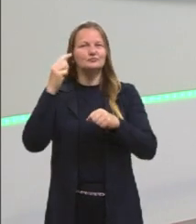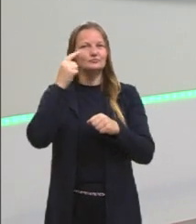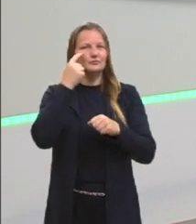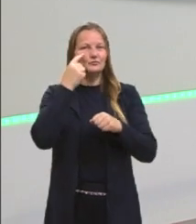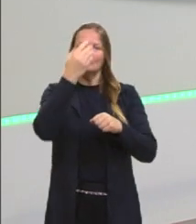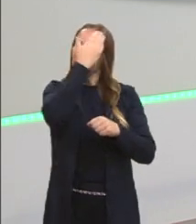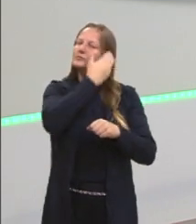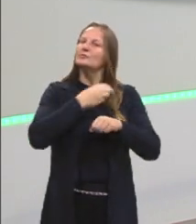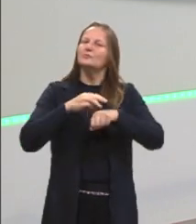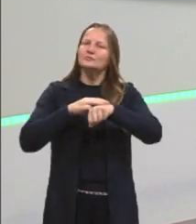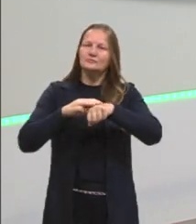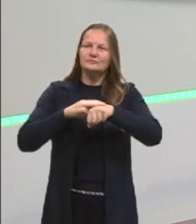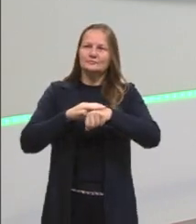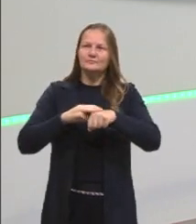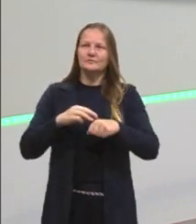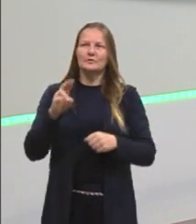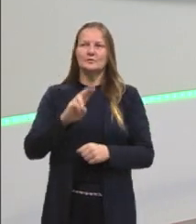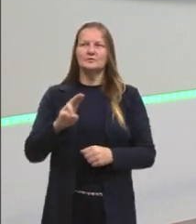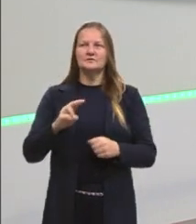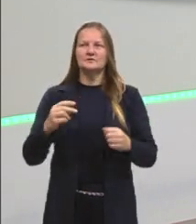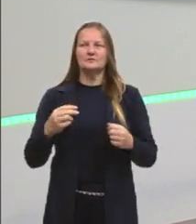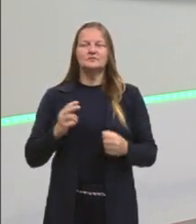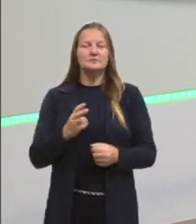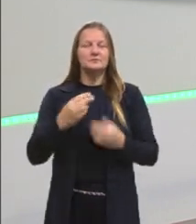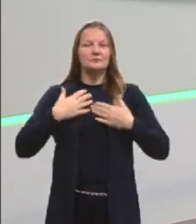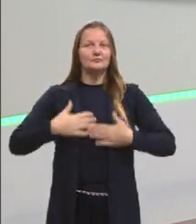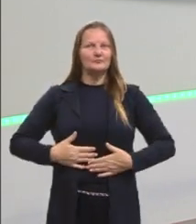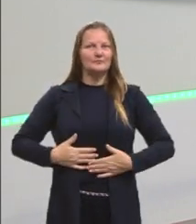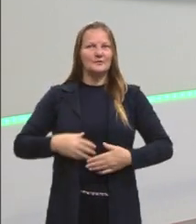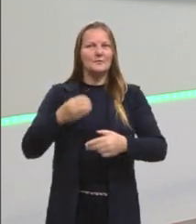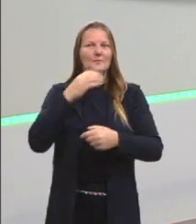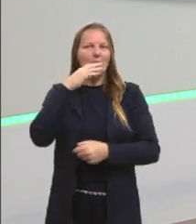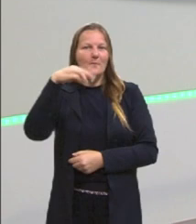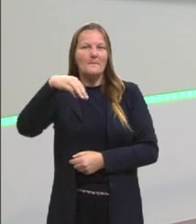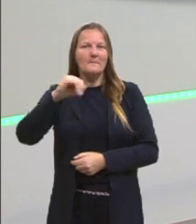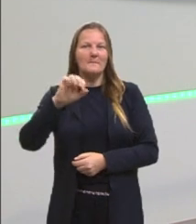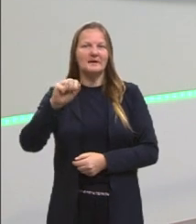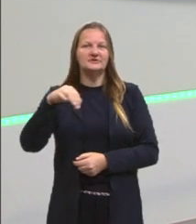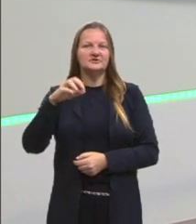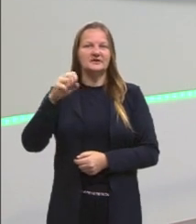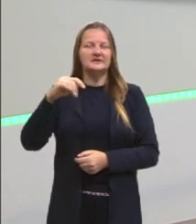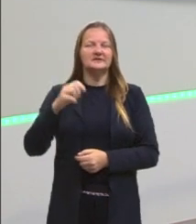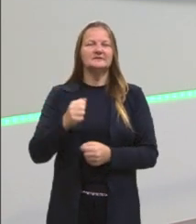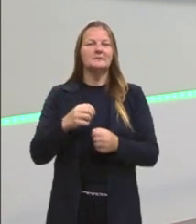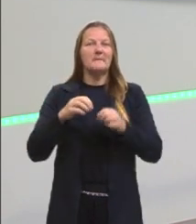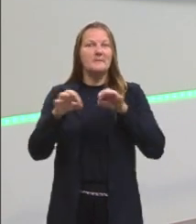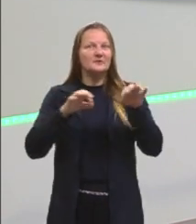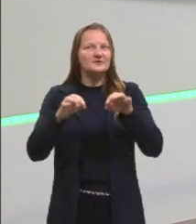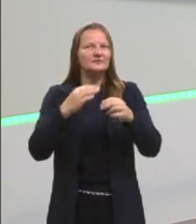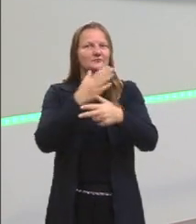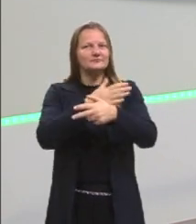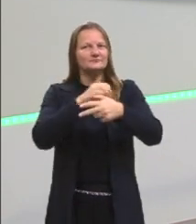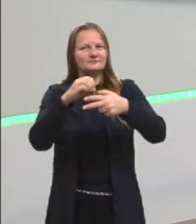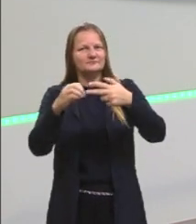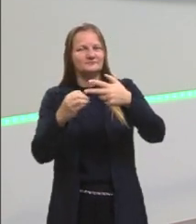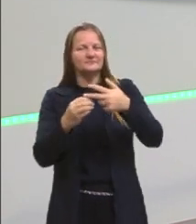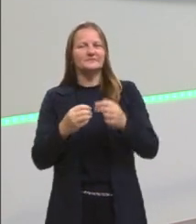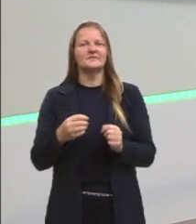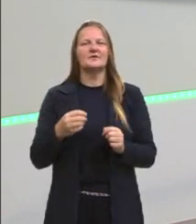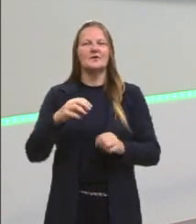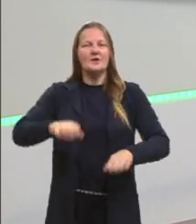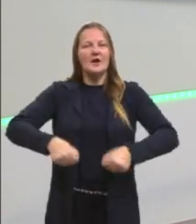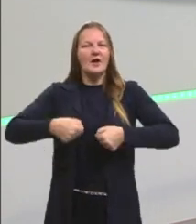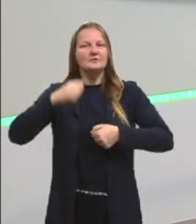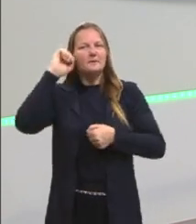castanhos Estou vestindo como sempre a camiseta Magenta desse belo projeto para Enem 2022 uma calça